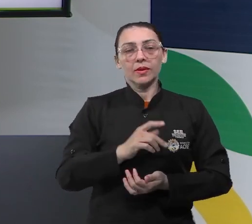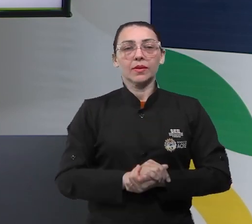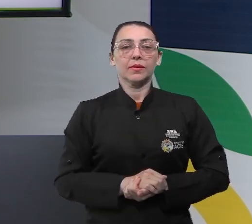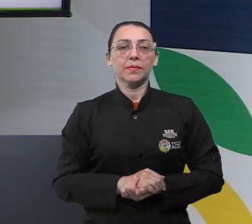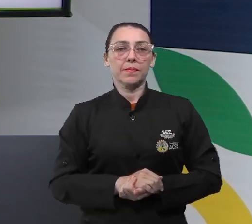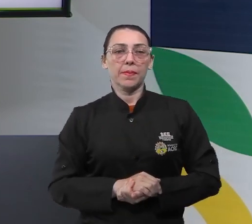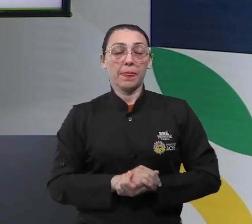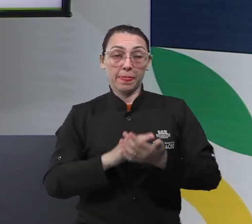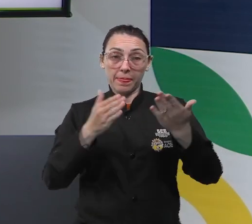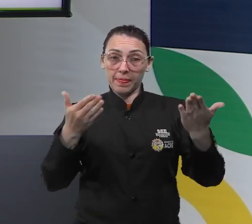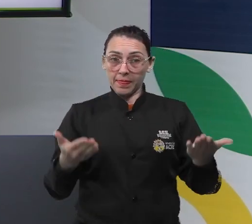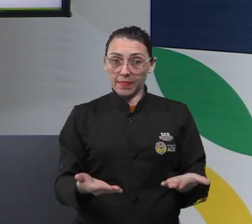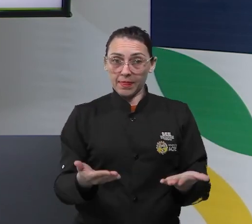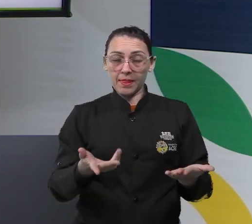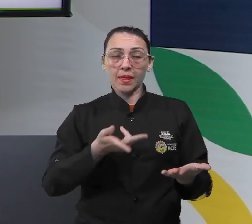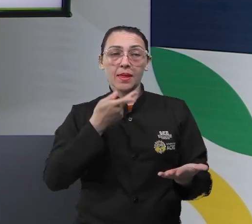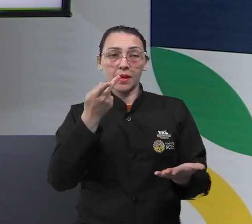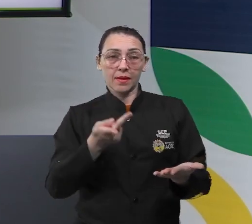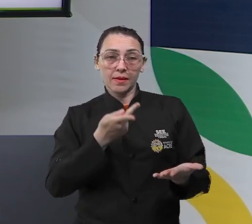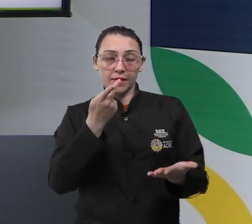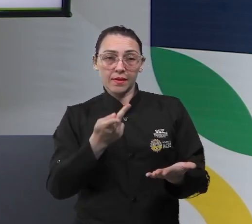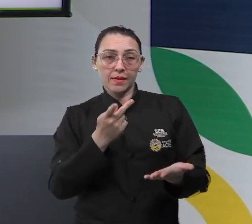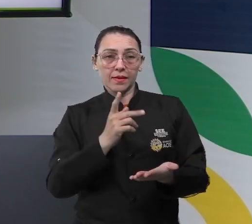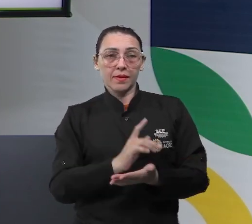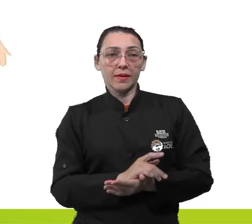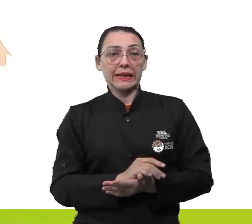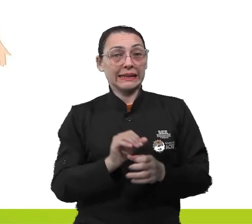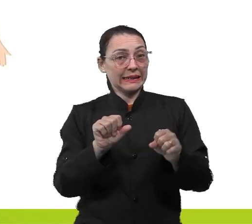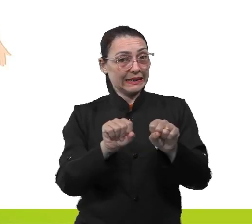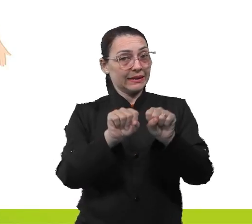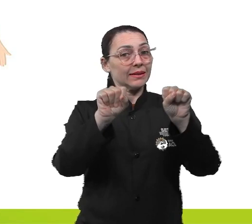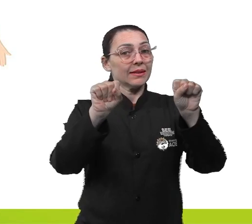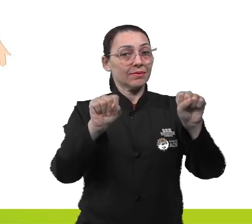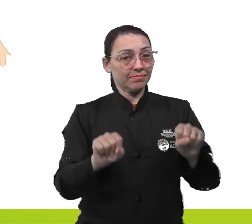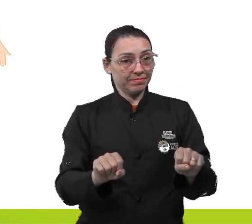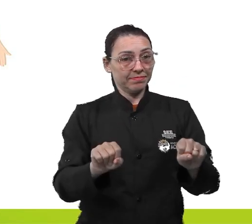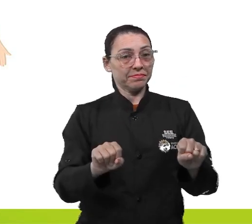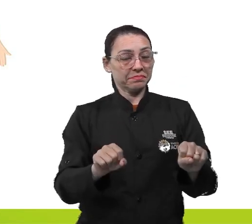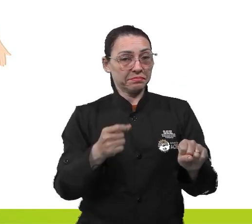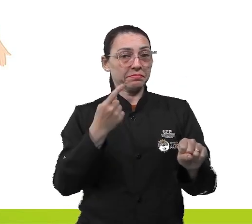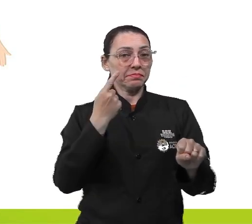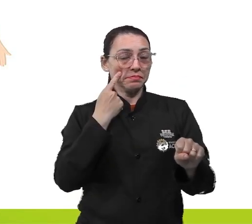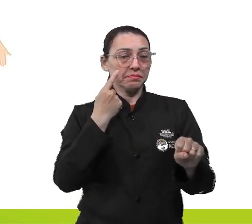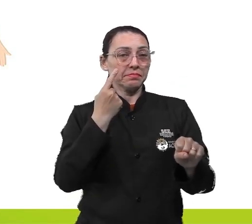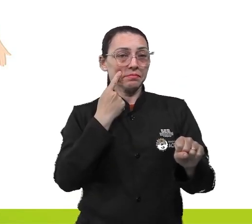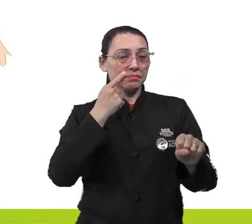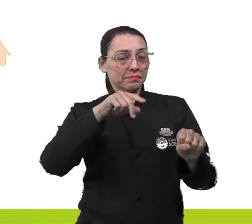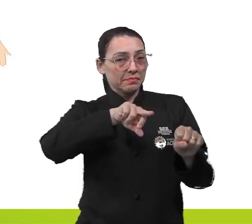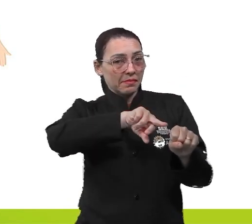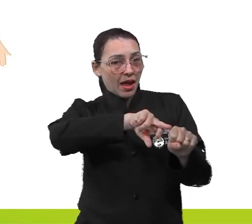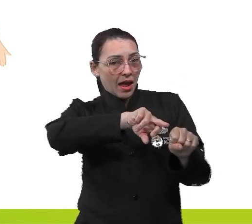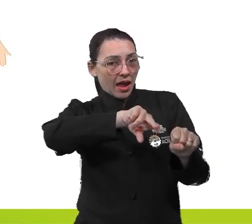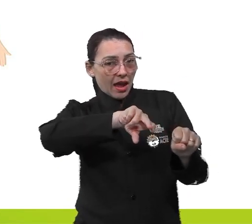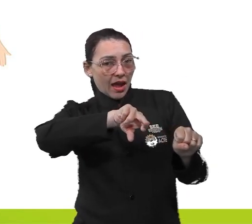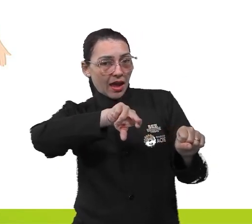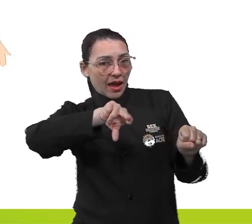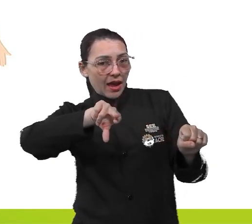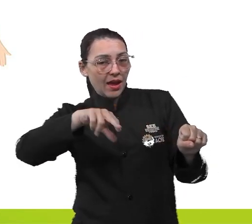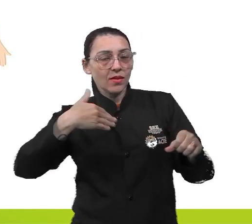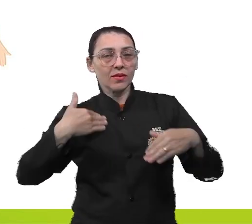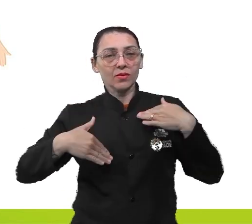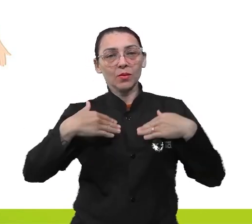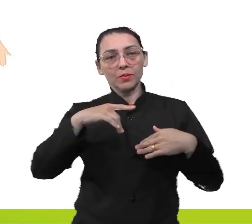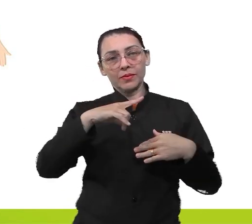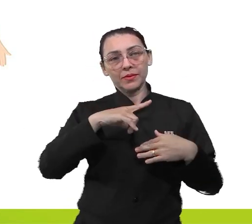nervoso. Agora vamos falar sobre sistemas, pessoal. Olha só a variedade de sistemas que o nosso corpo